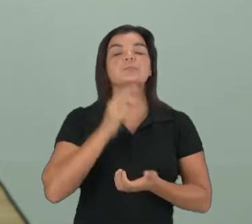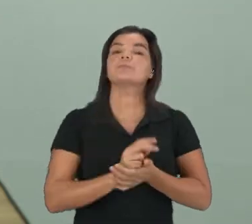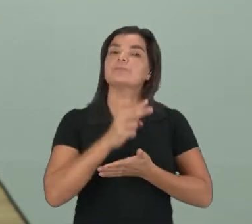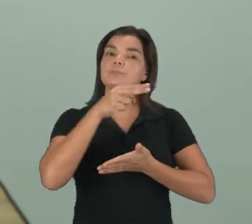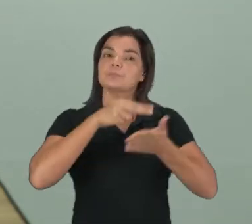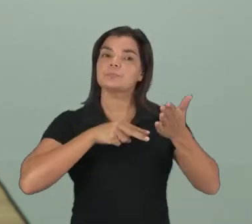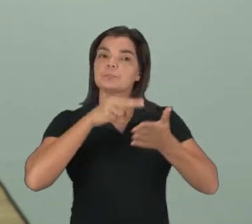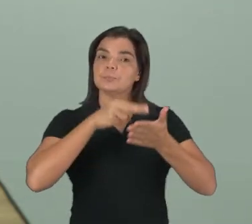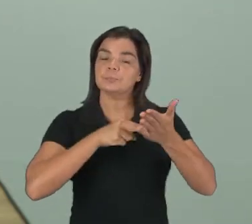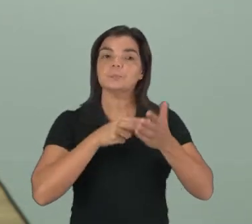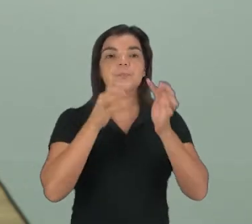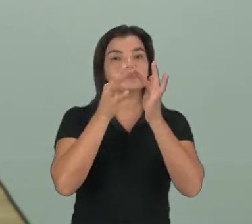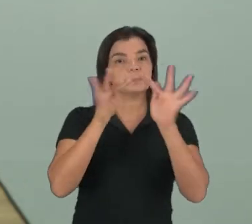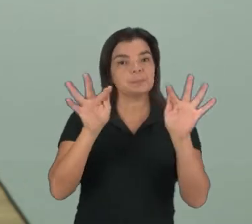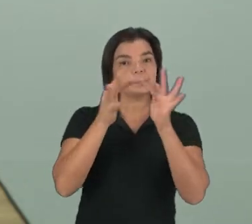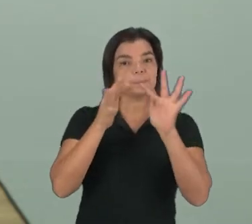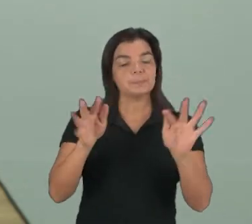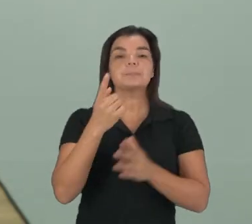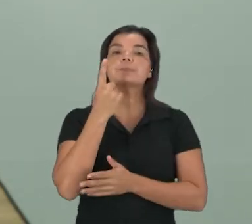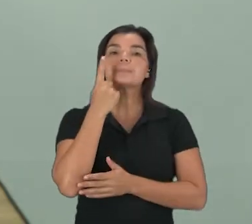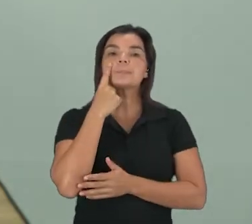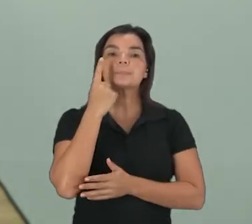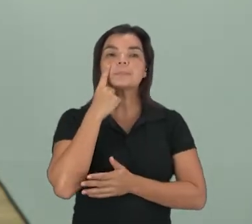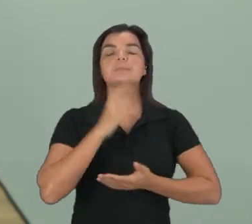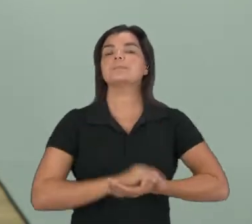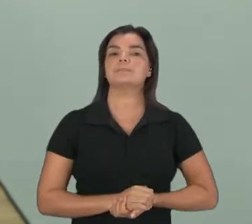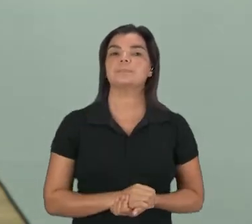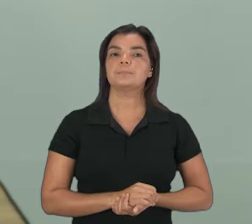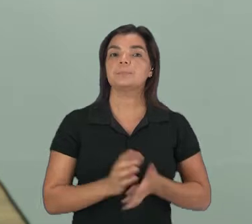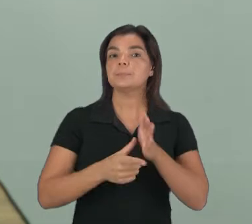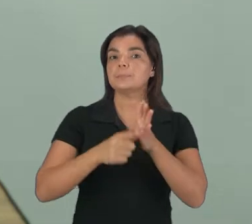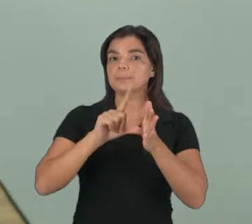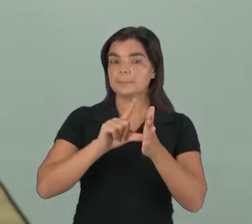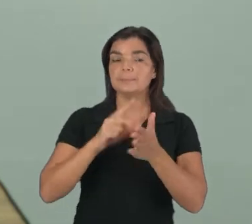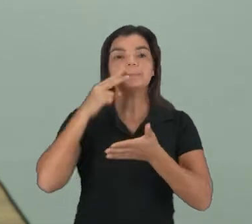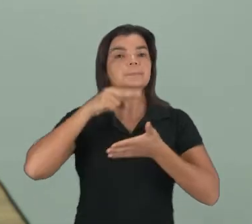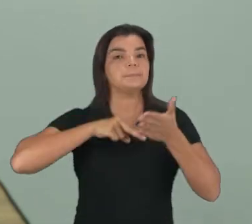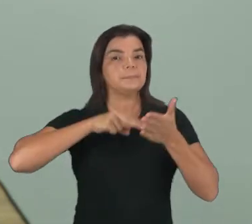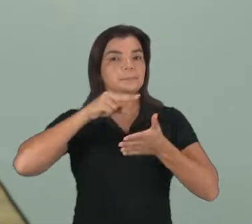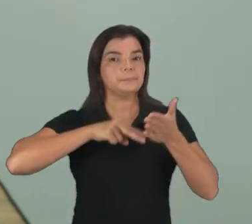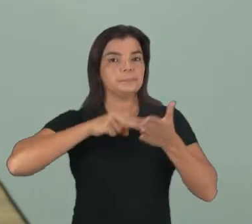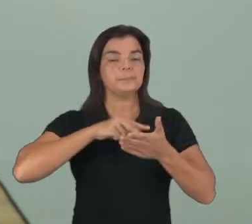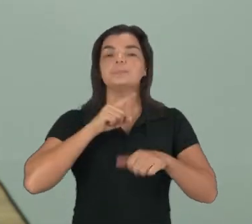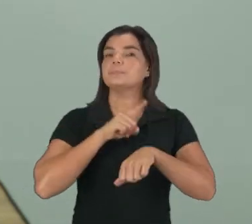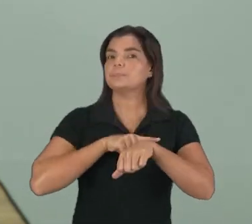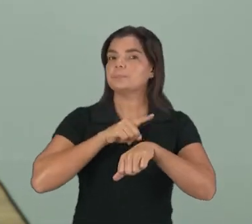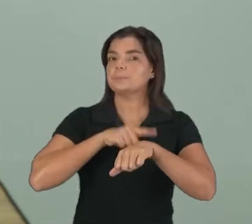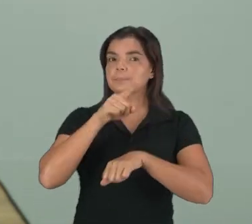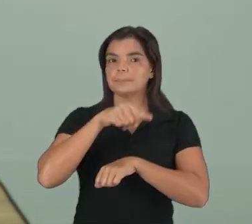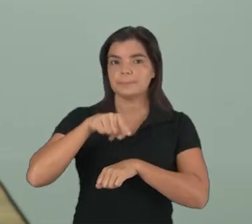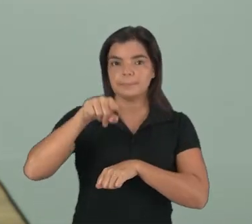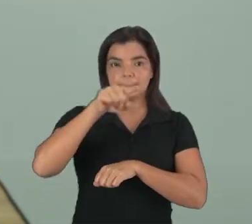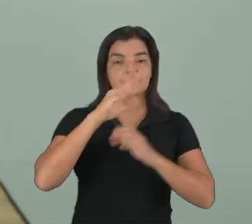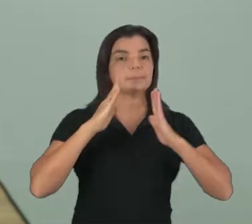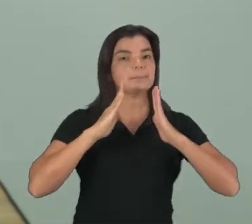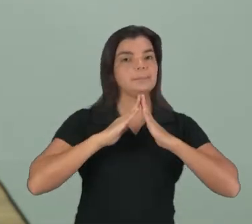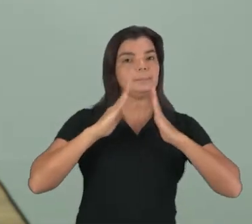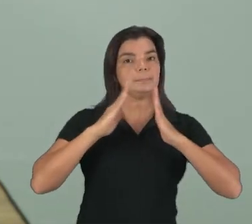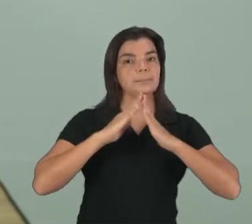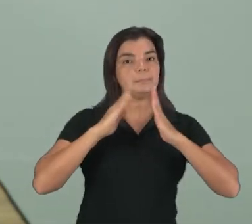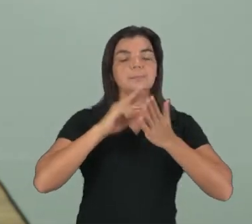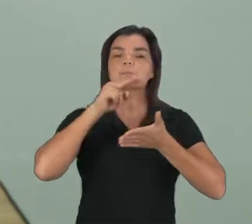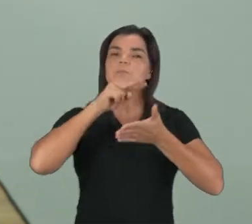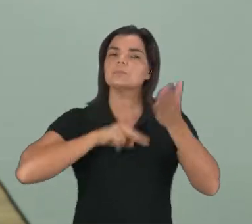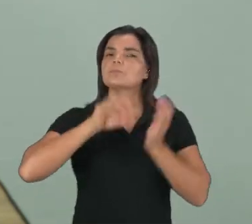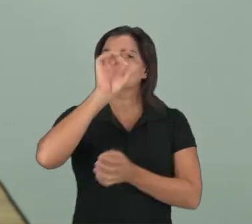leitura de algumas frases. Observem aqui comigo. Antes de nós lermos juntos, eu vou dar um tempinho para você aí de casa